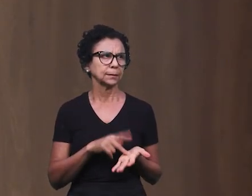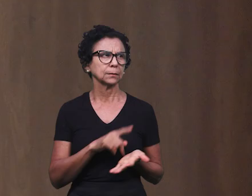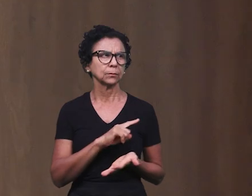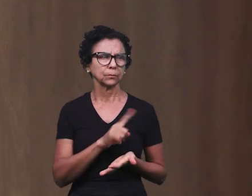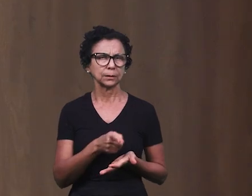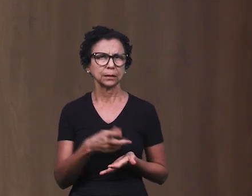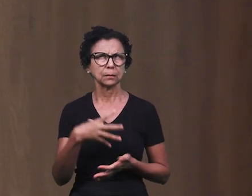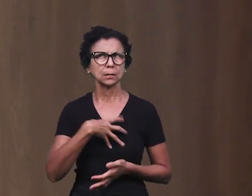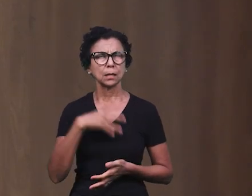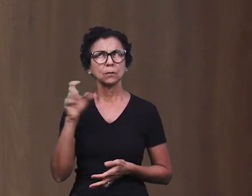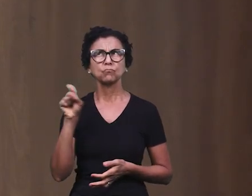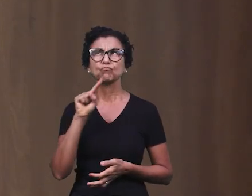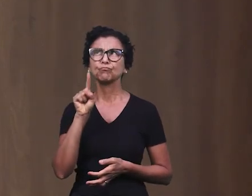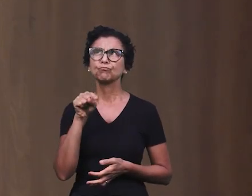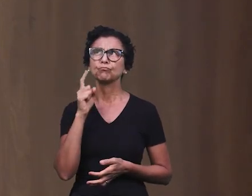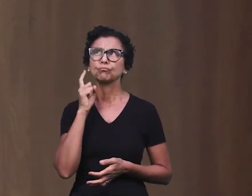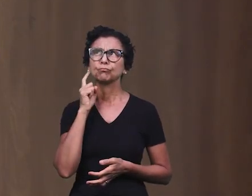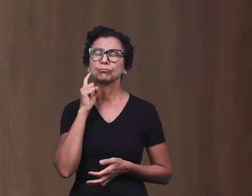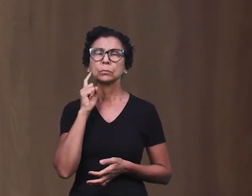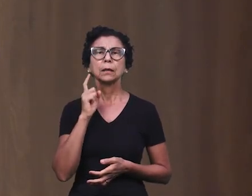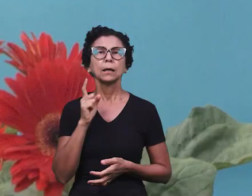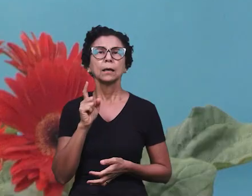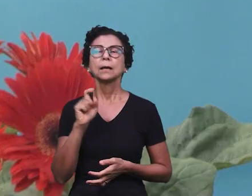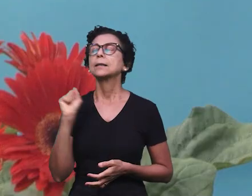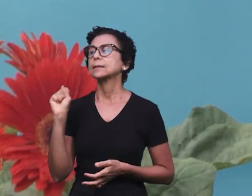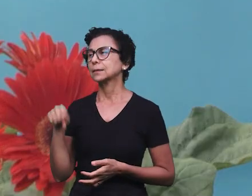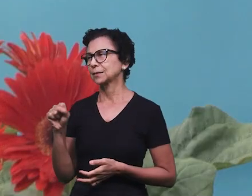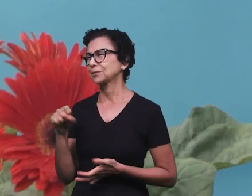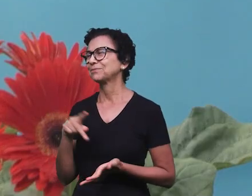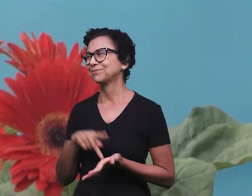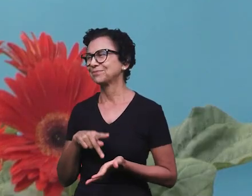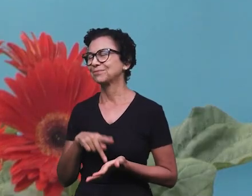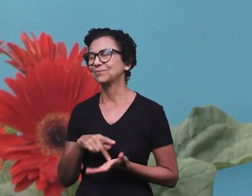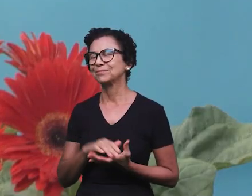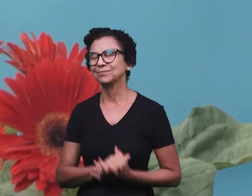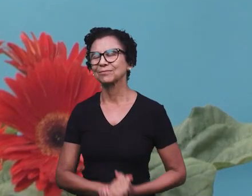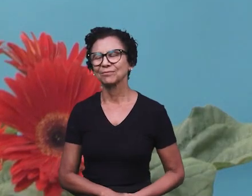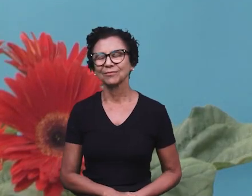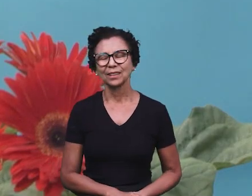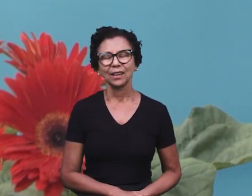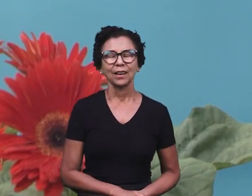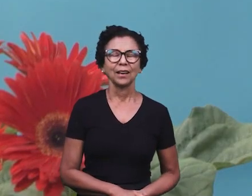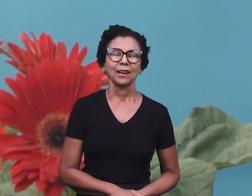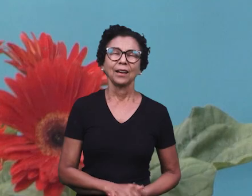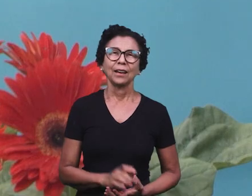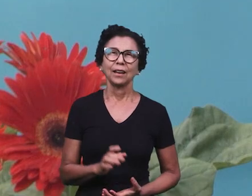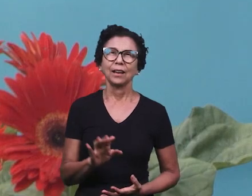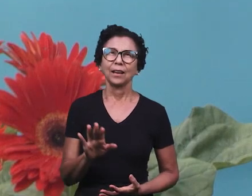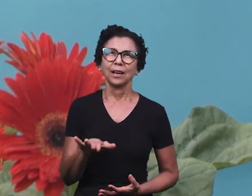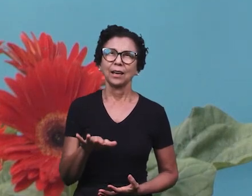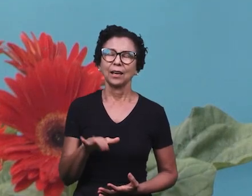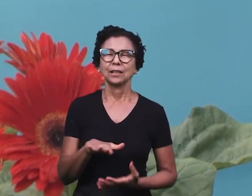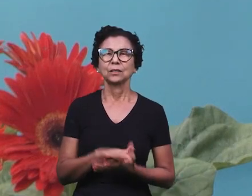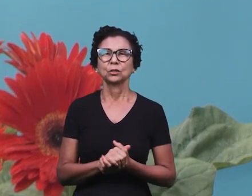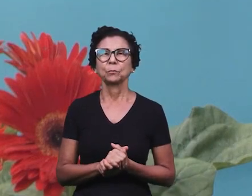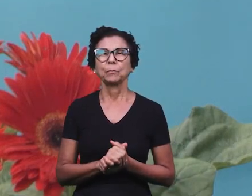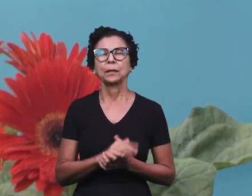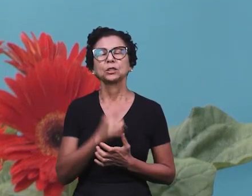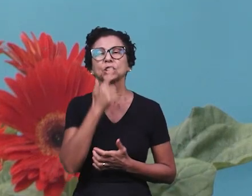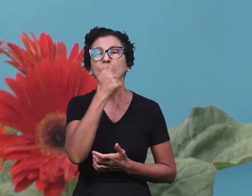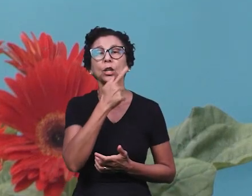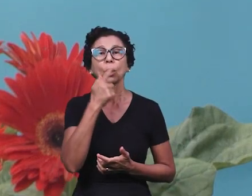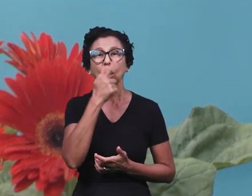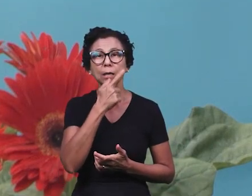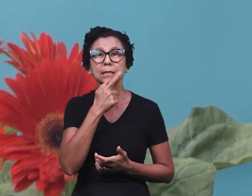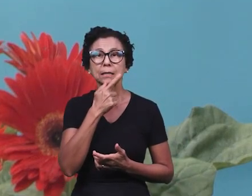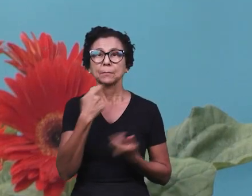com sintomas, vocês... É isso mesmo. A gente pede uma glicose de jejum, e a gente